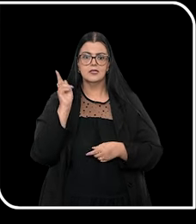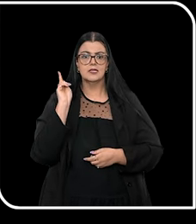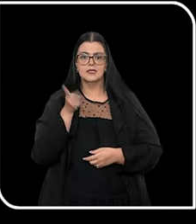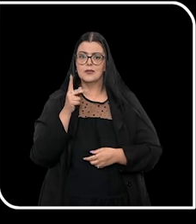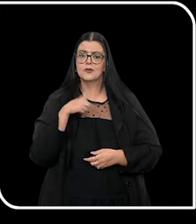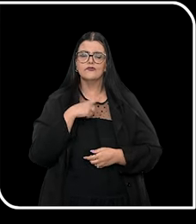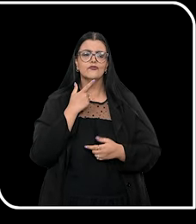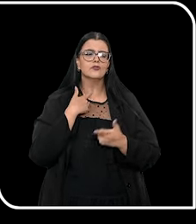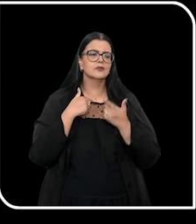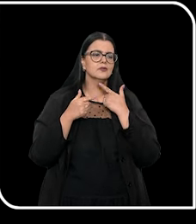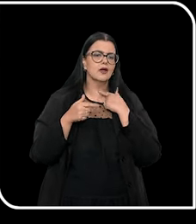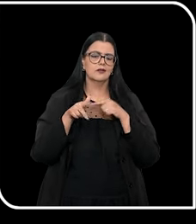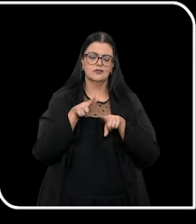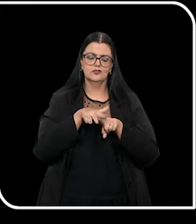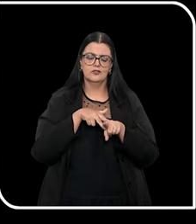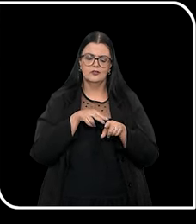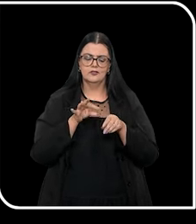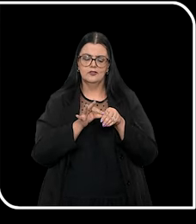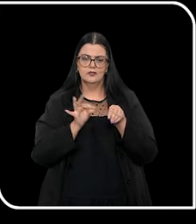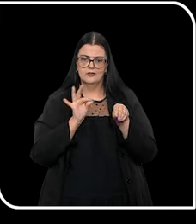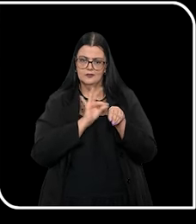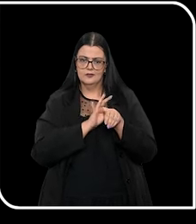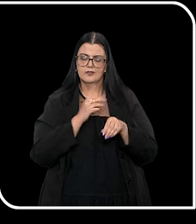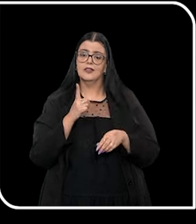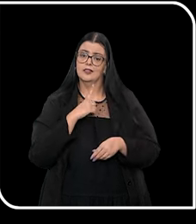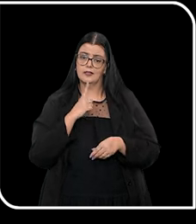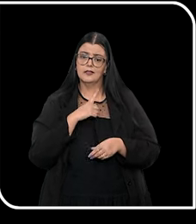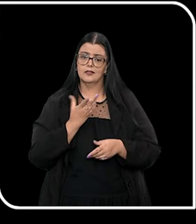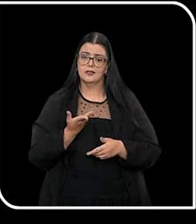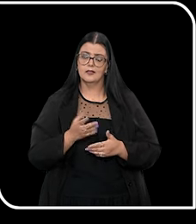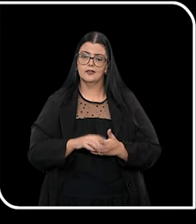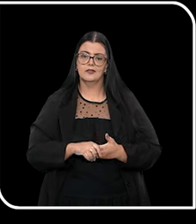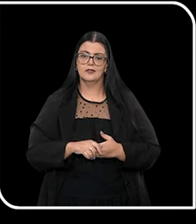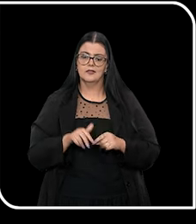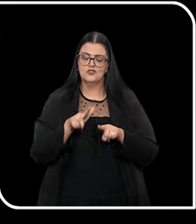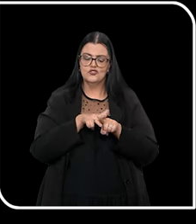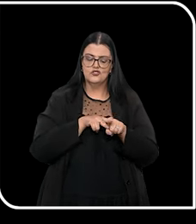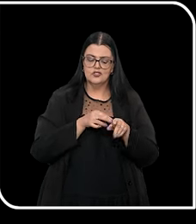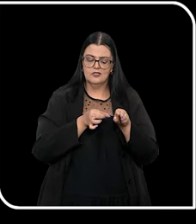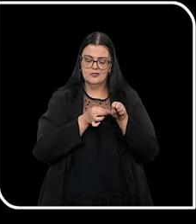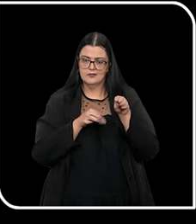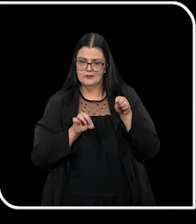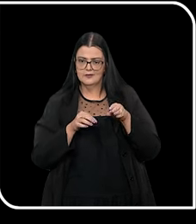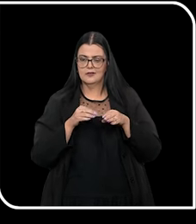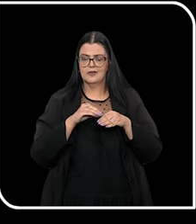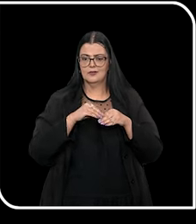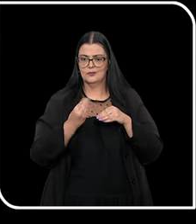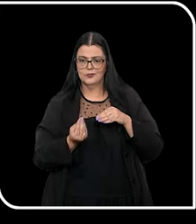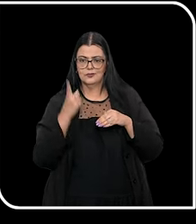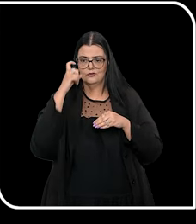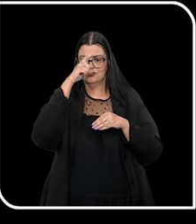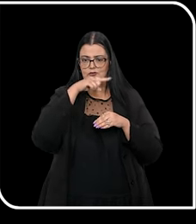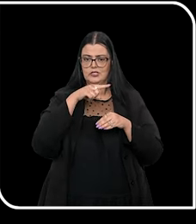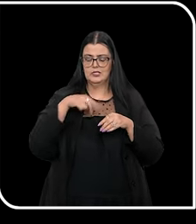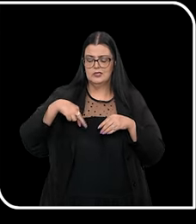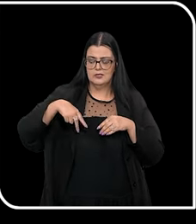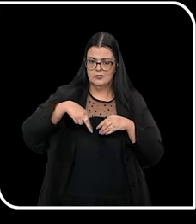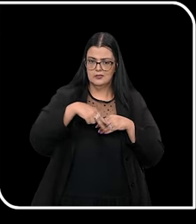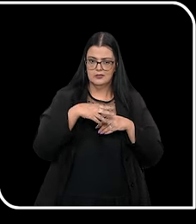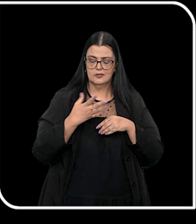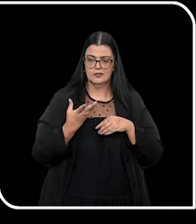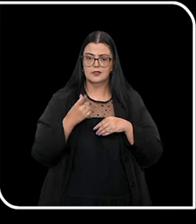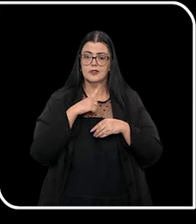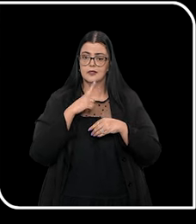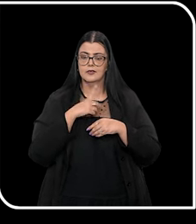ele sempre teve muita vontade de usar e inclusive ele tem e não e o chinelinho sai do pé e é difícil a solução